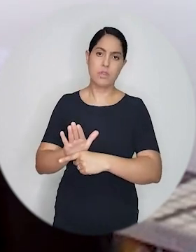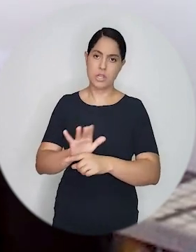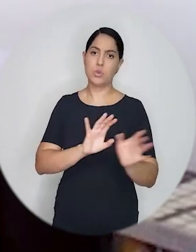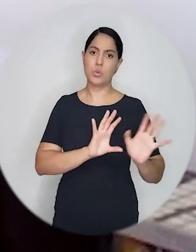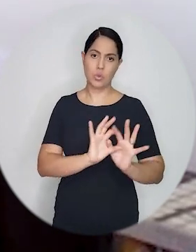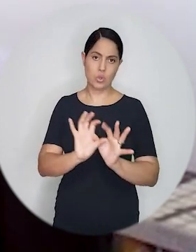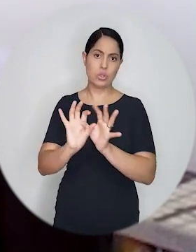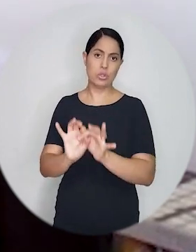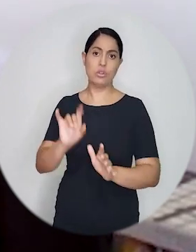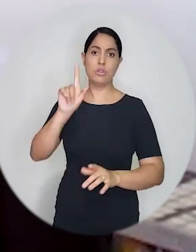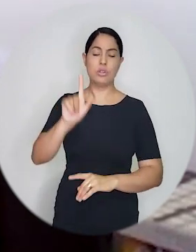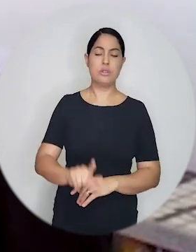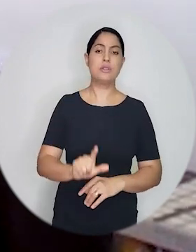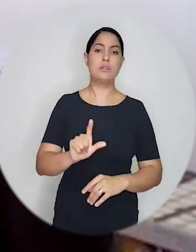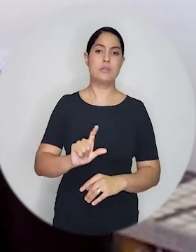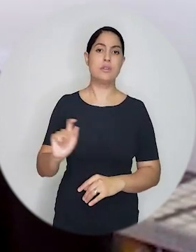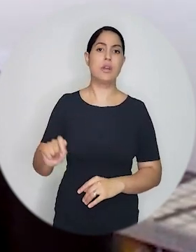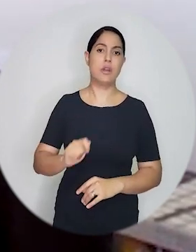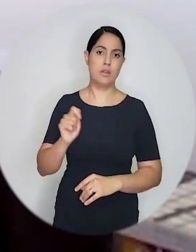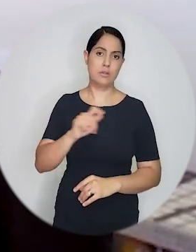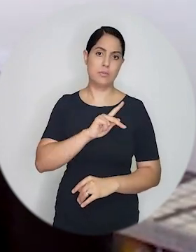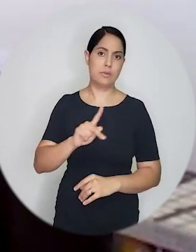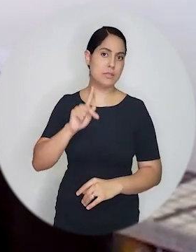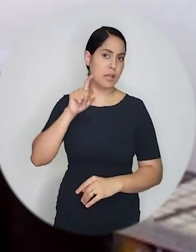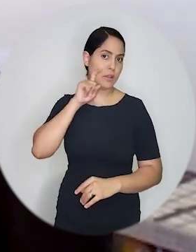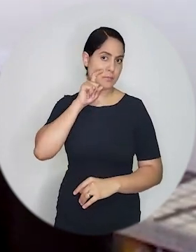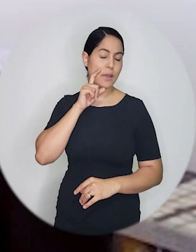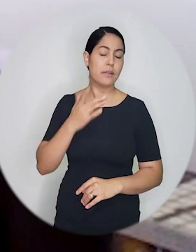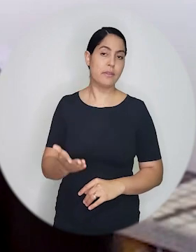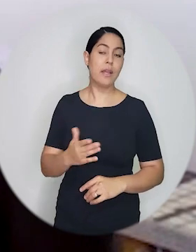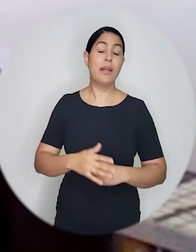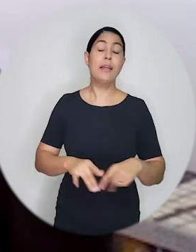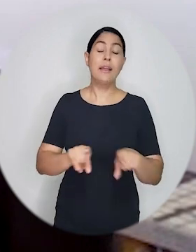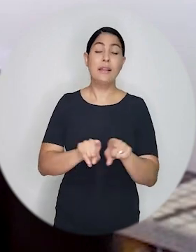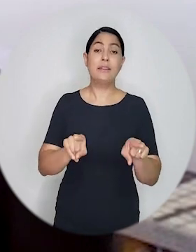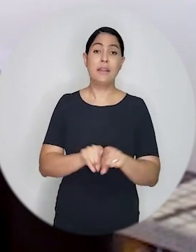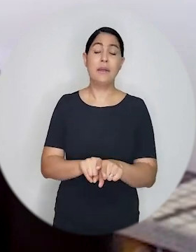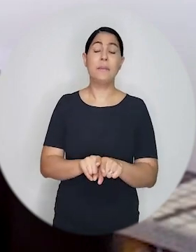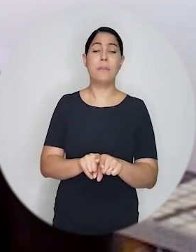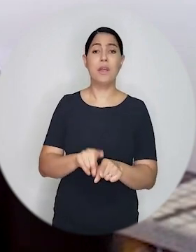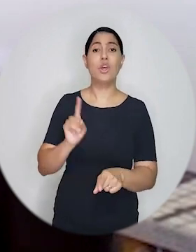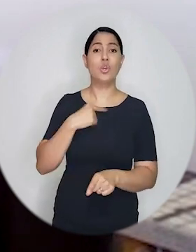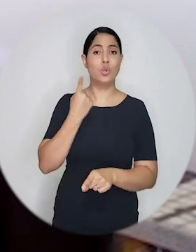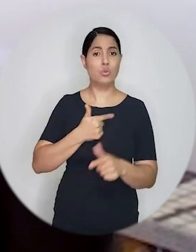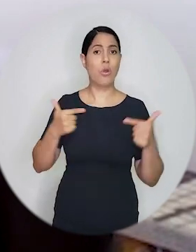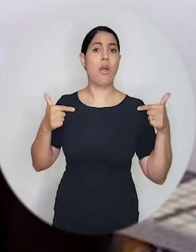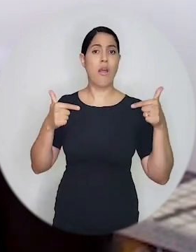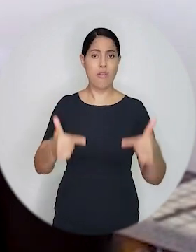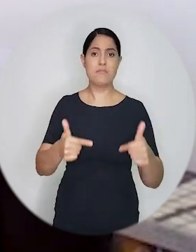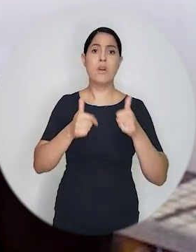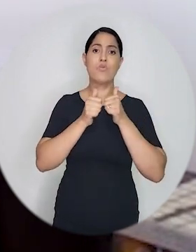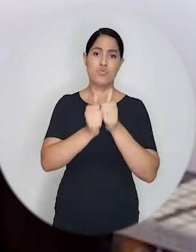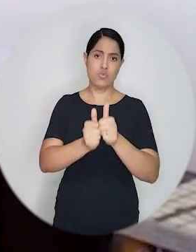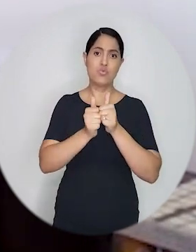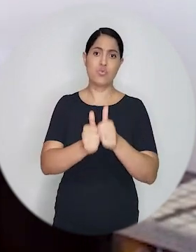que é característica da gestão do presidente Beto Simonetti, e sempre que possível nós estamos atuando em conjunto com